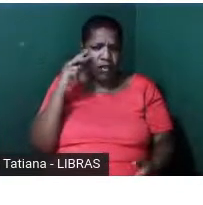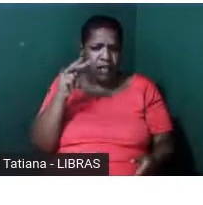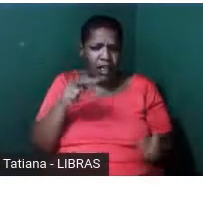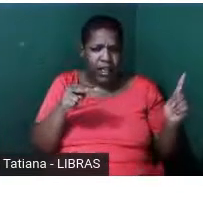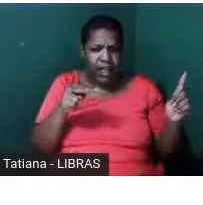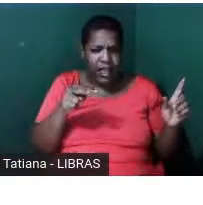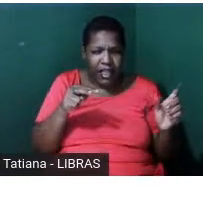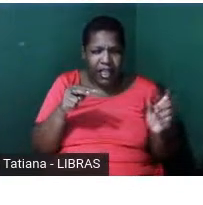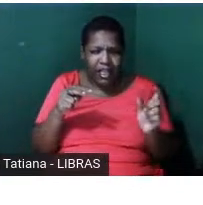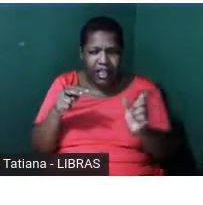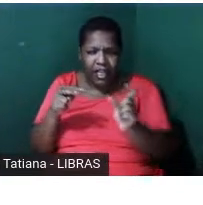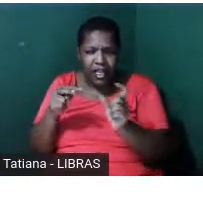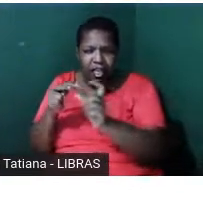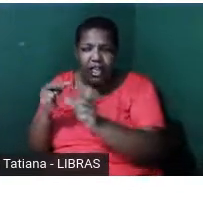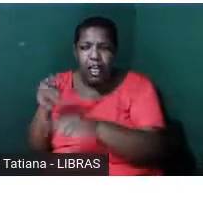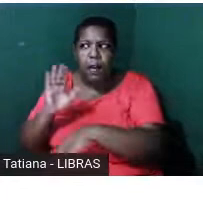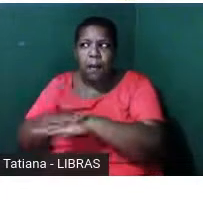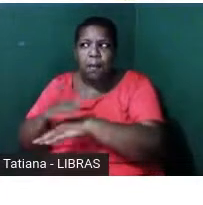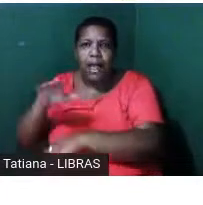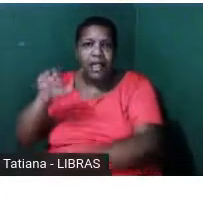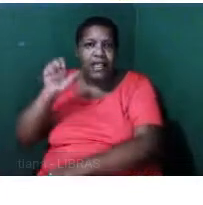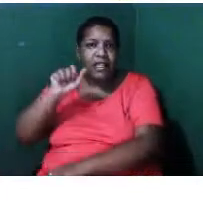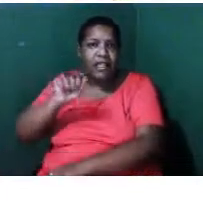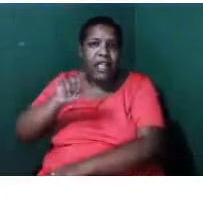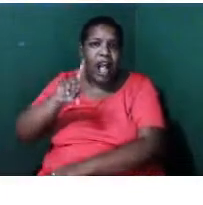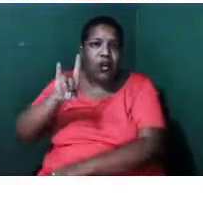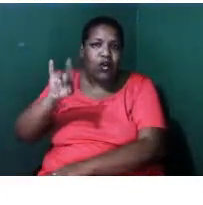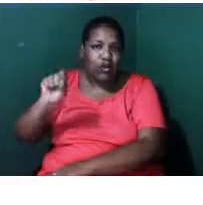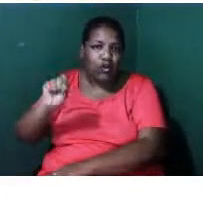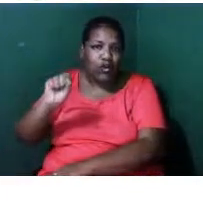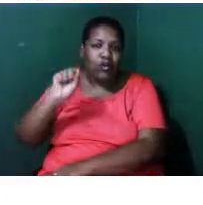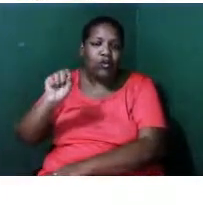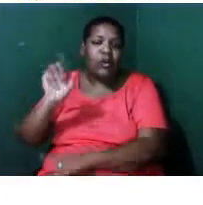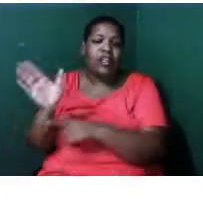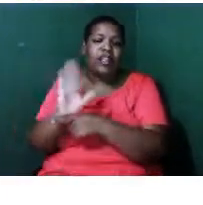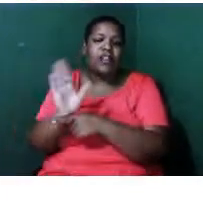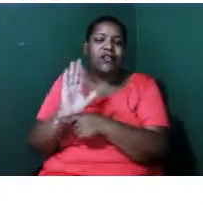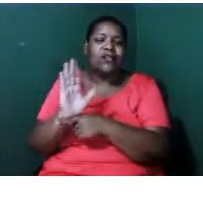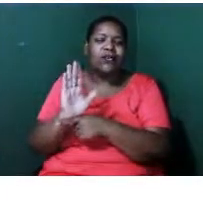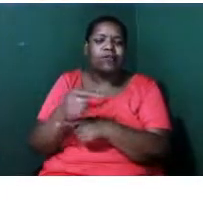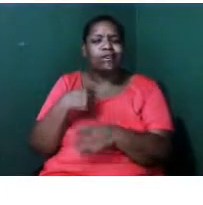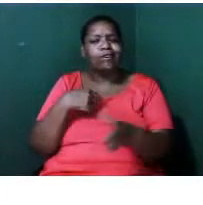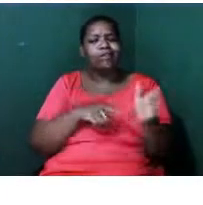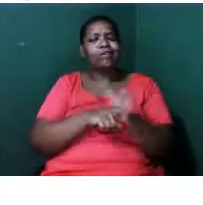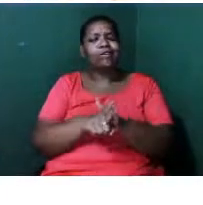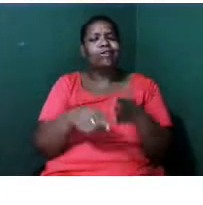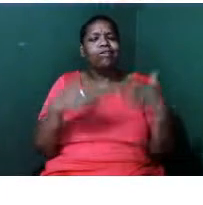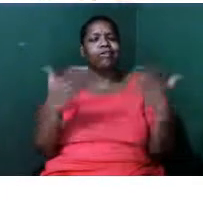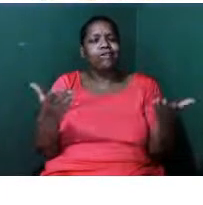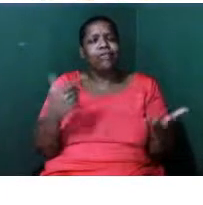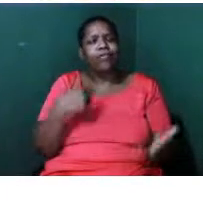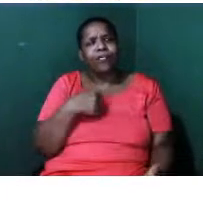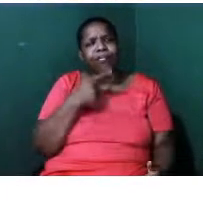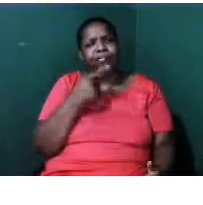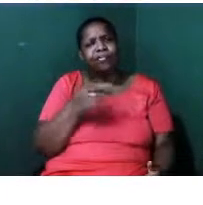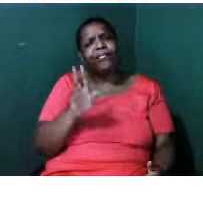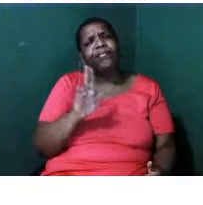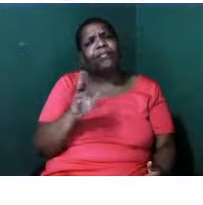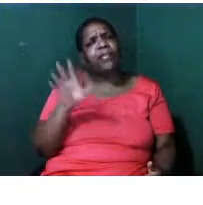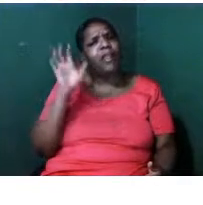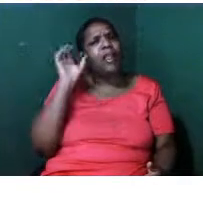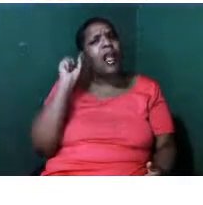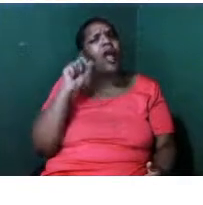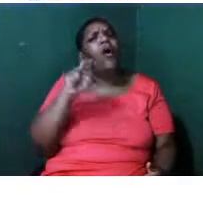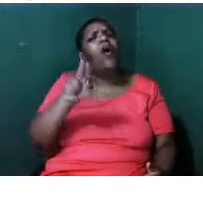você vê que tem muita muito mais áudio do que vídeo e aí você pergunta beleza onde é que eu vou achar esse áudio